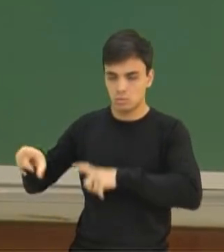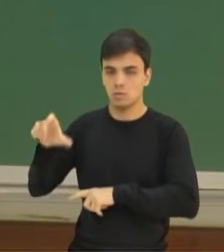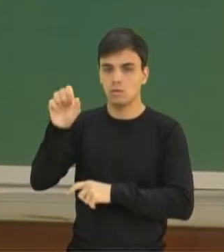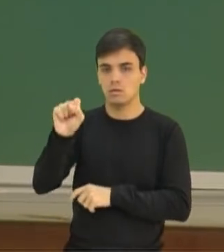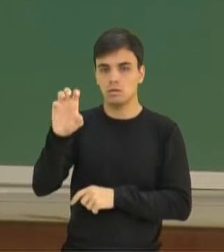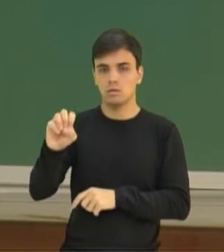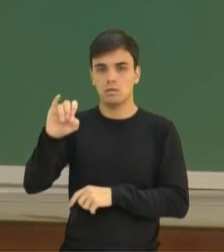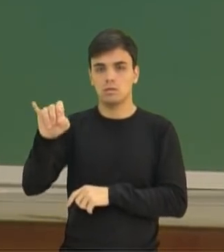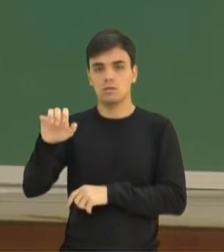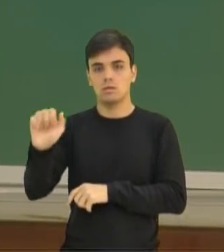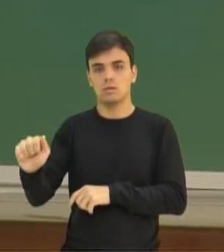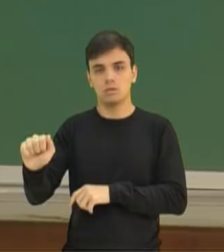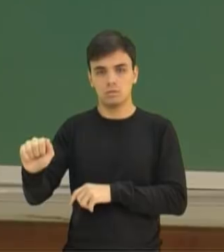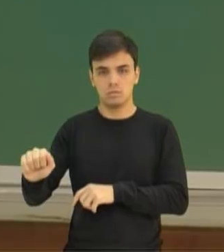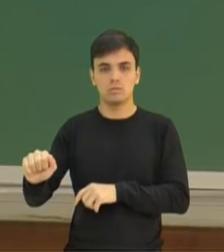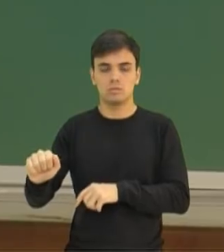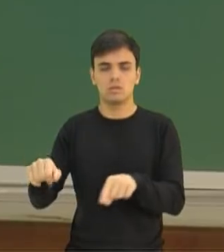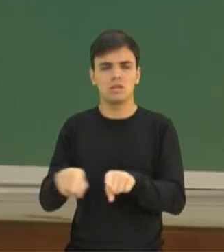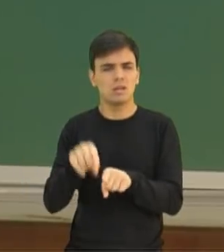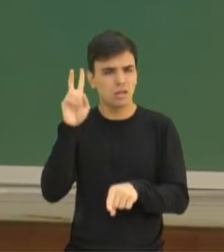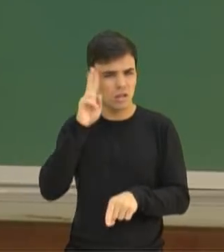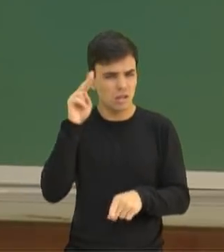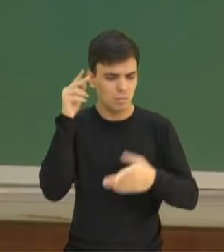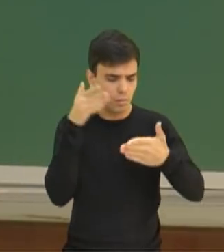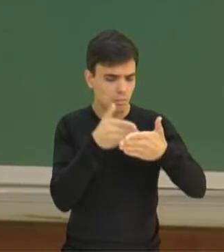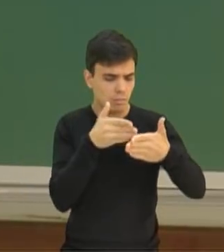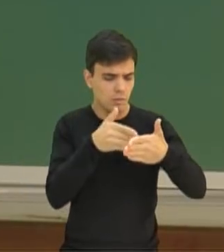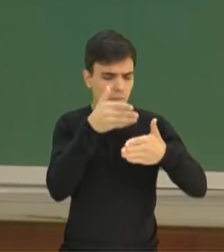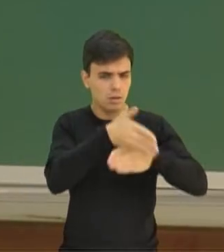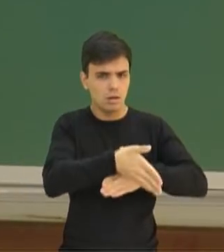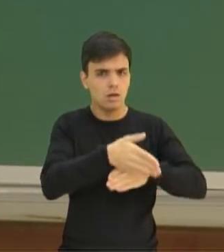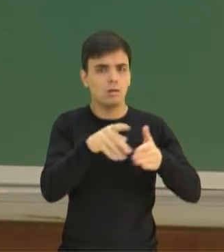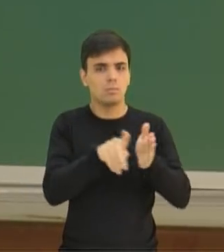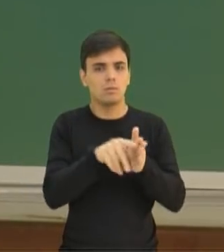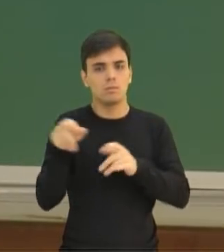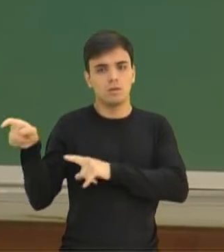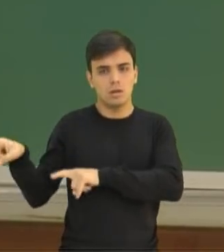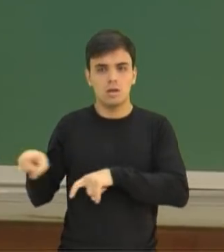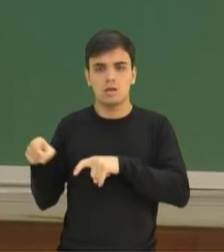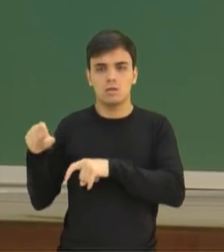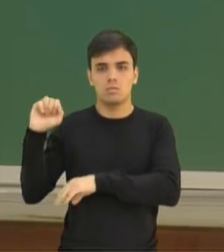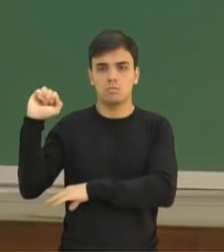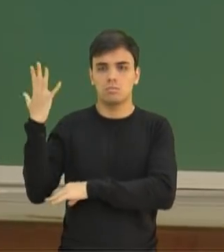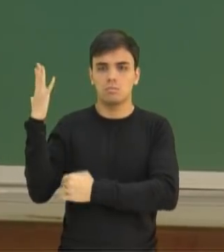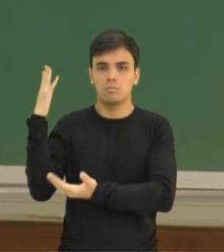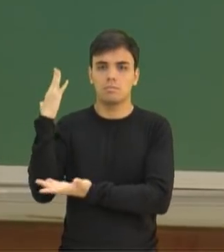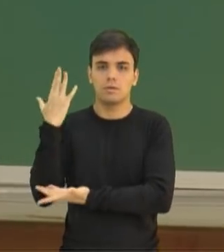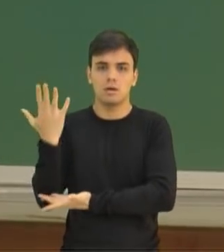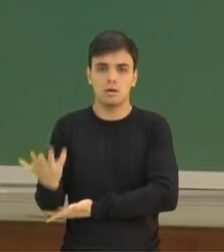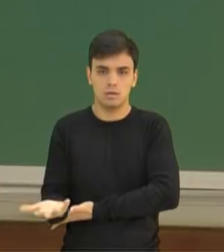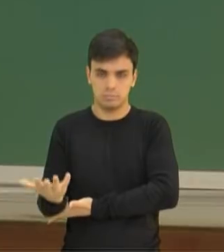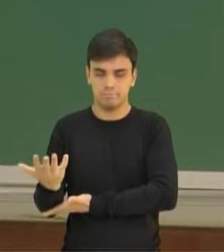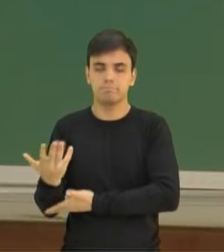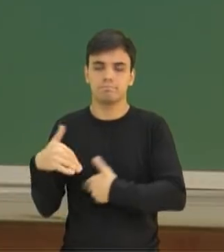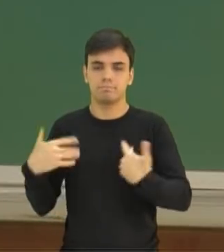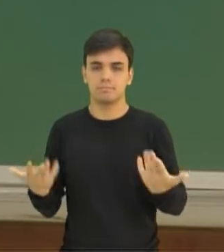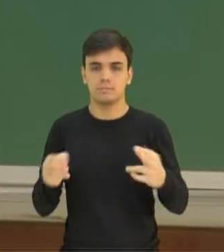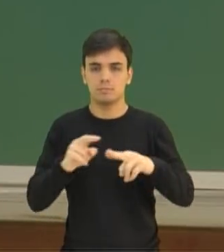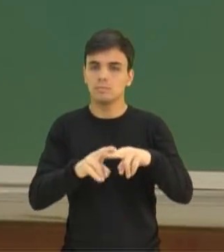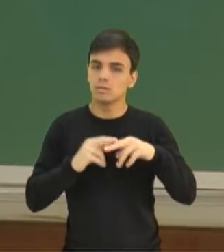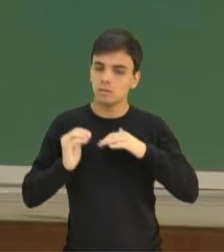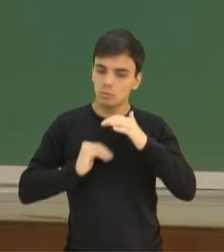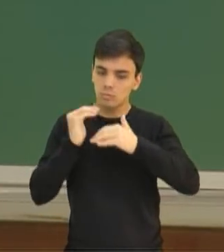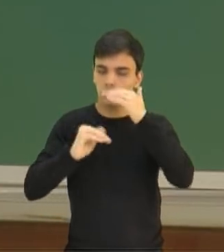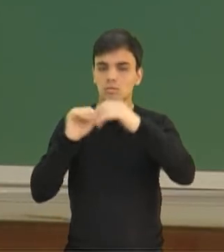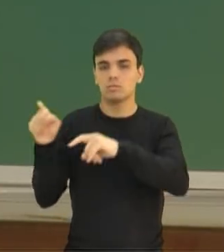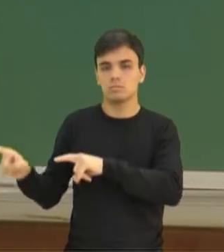daquela ideia lá da fronteira agrícola, do desmatamento da Amazônia? Tudo isso por causa desse avanço ali da agricultura,